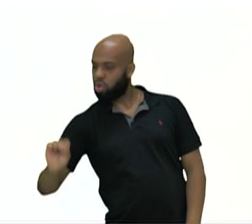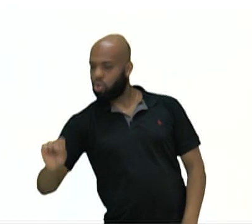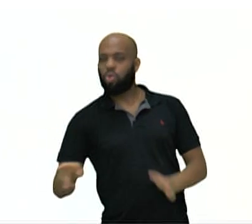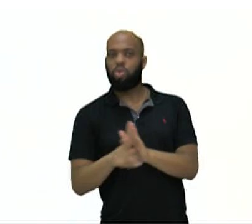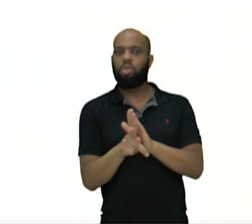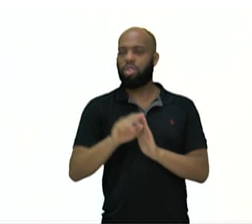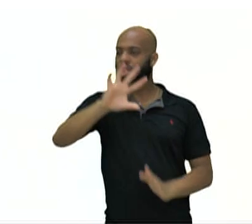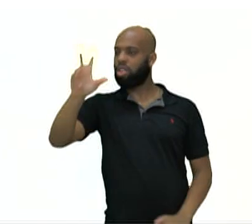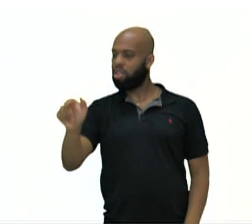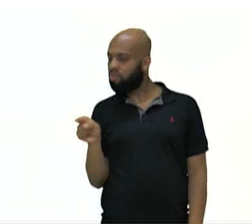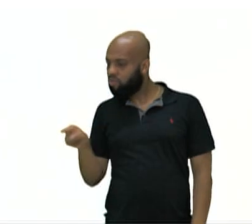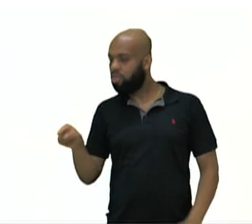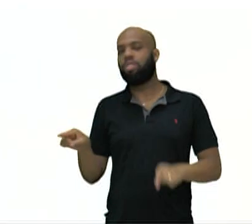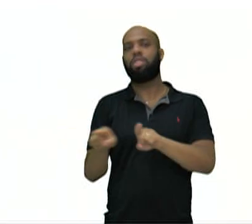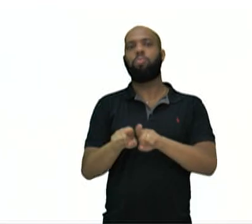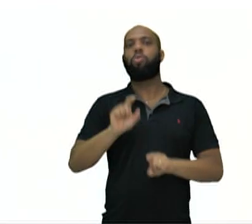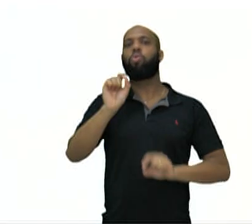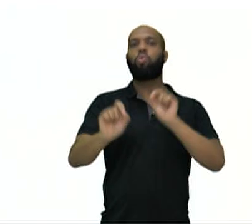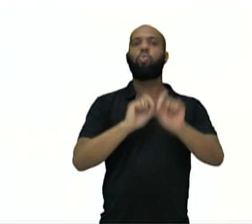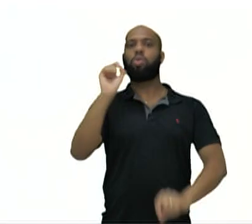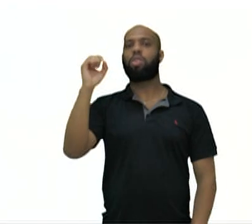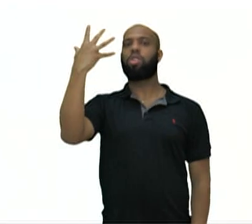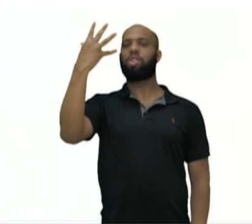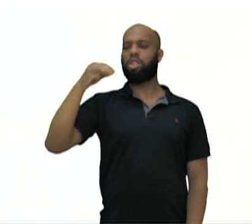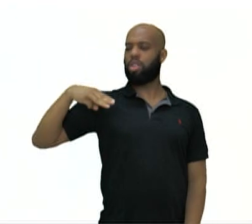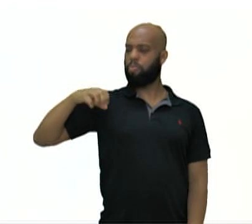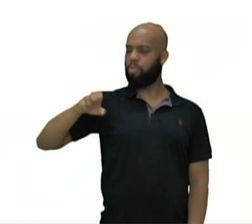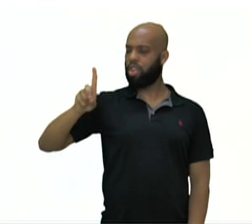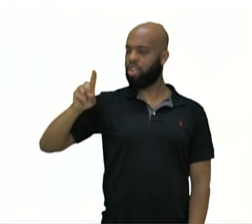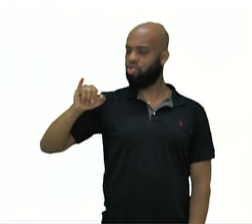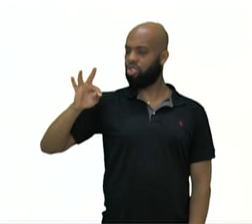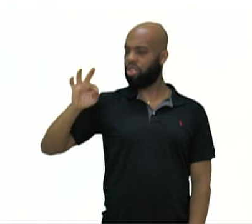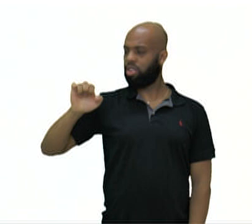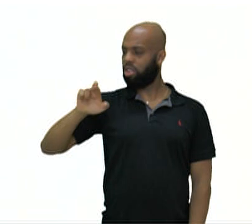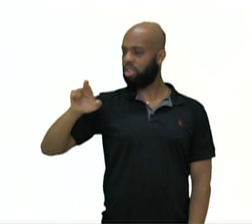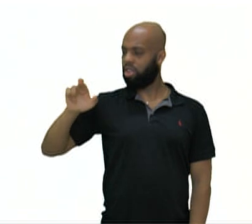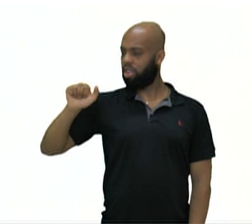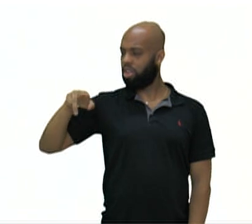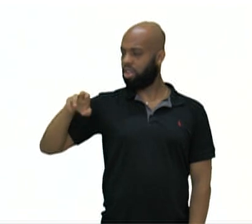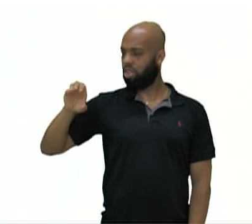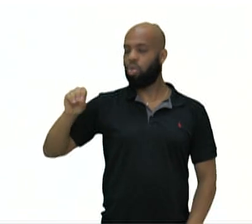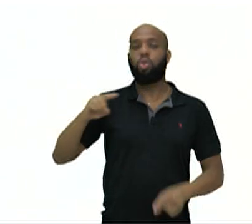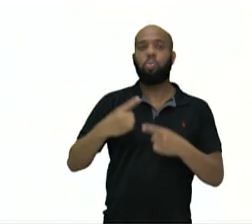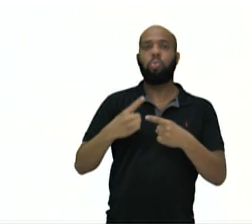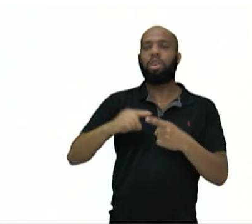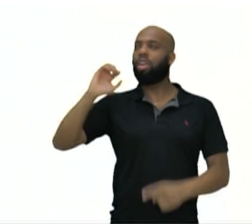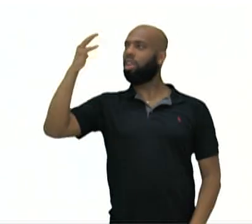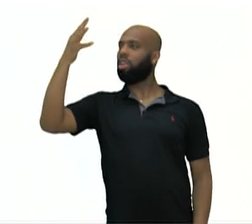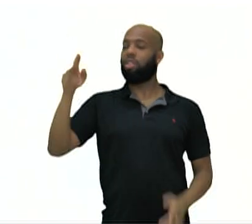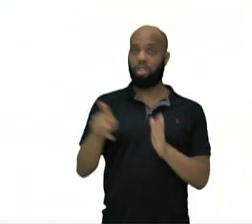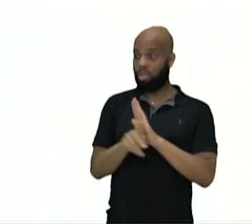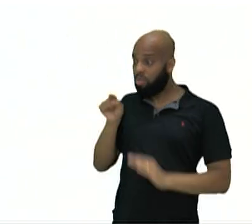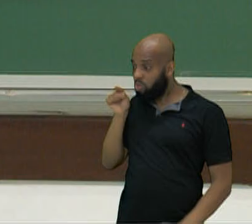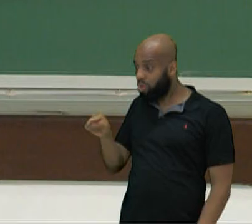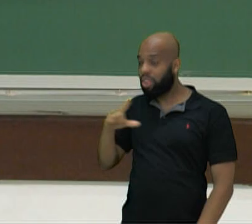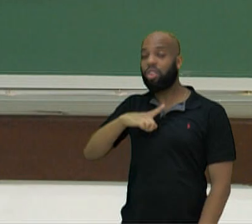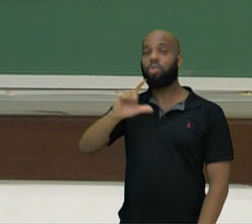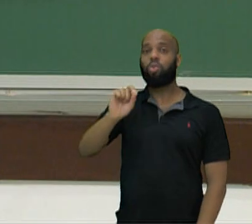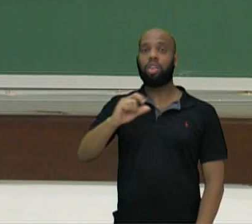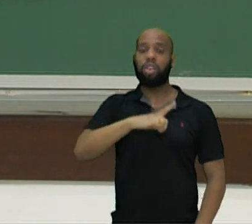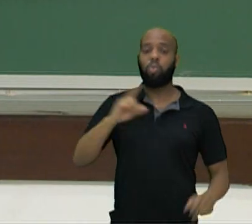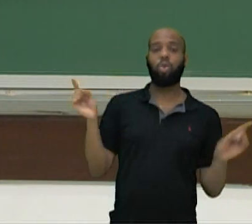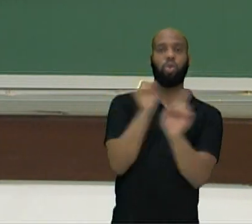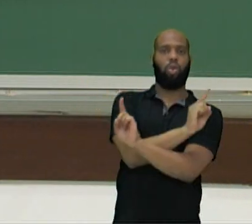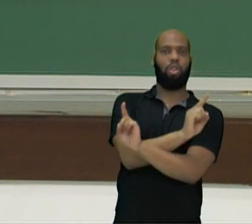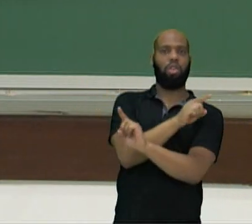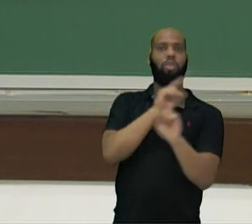África. Qual é a questão do Mediterrâneo mesmo? Ora, no clima mediterrâneo, você tem uma inversão.